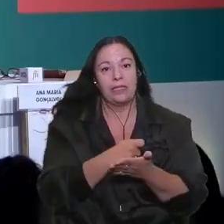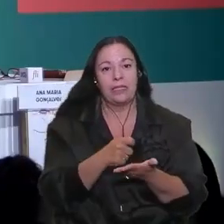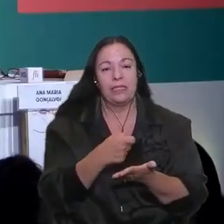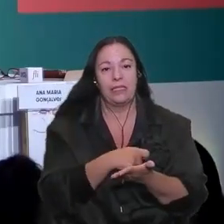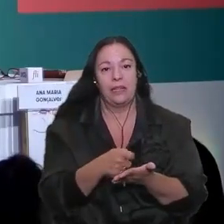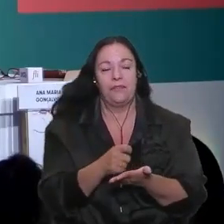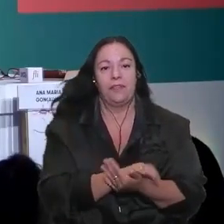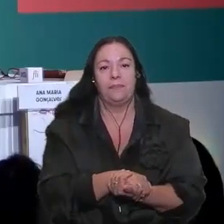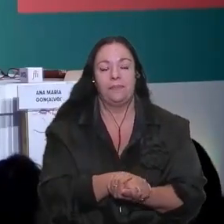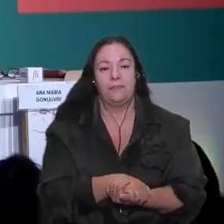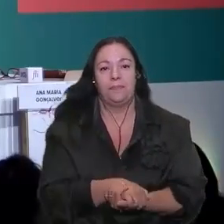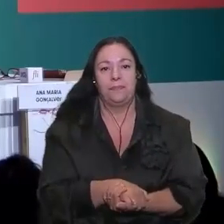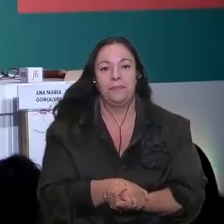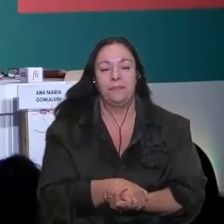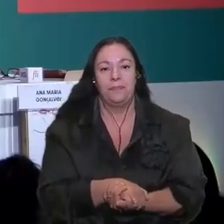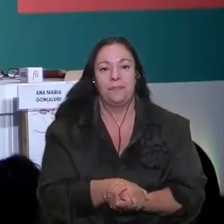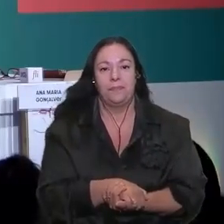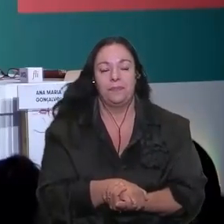escrever?